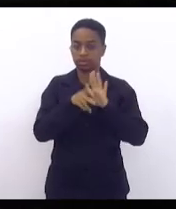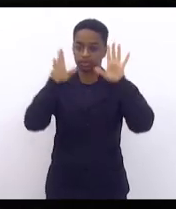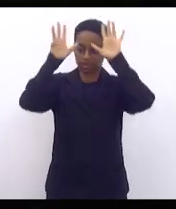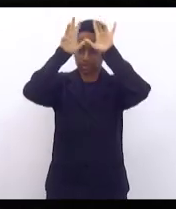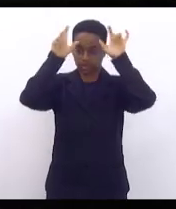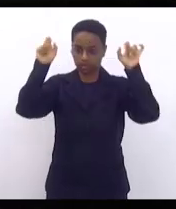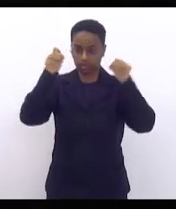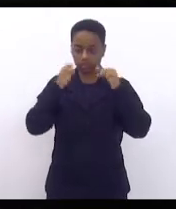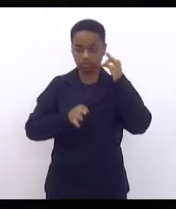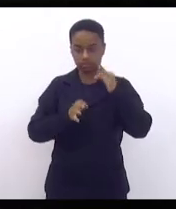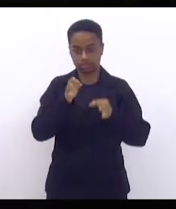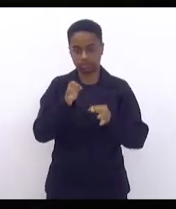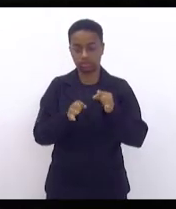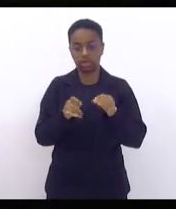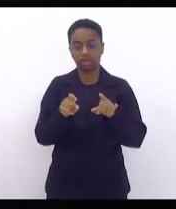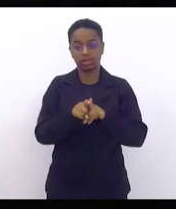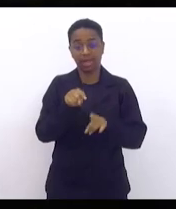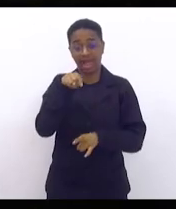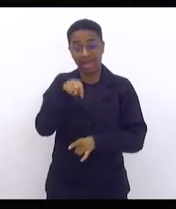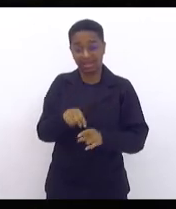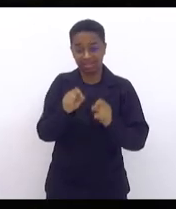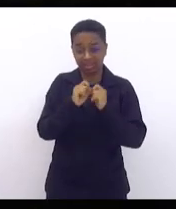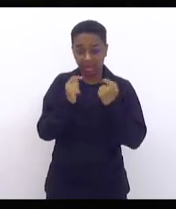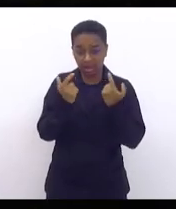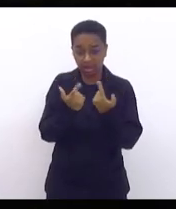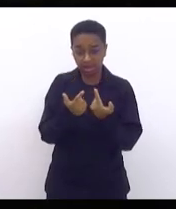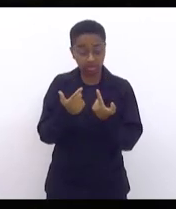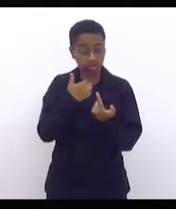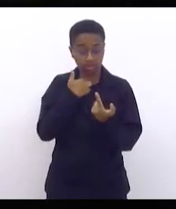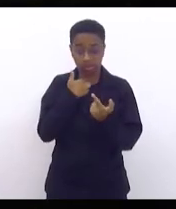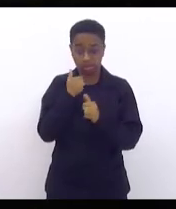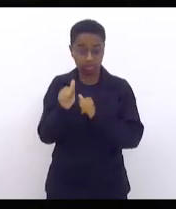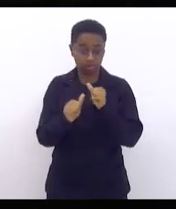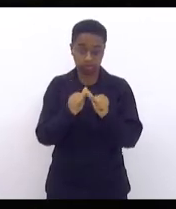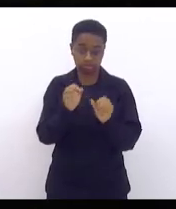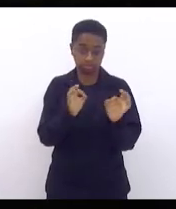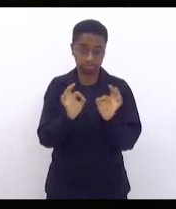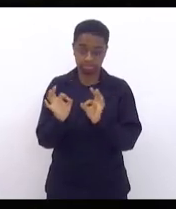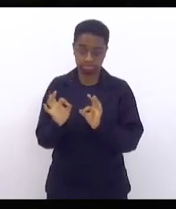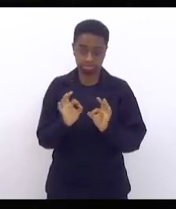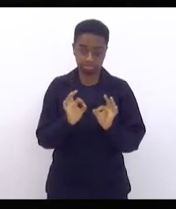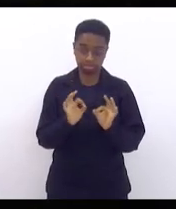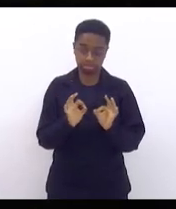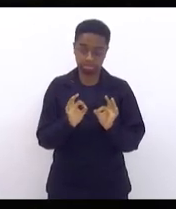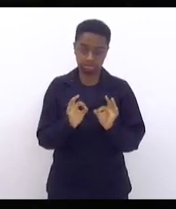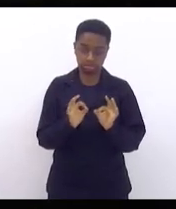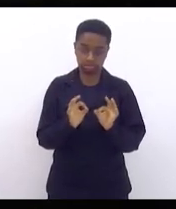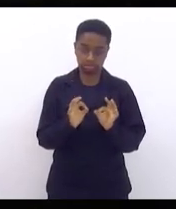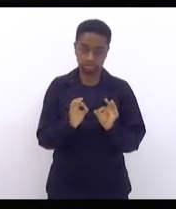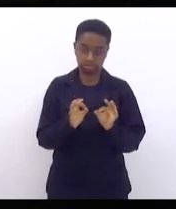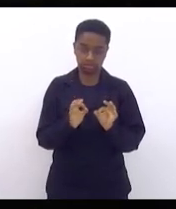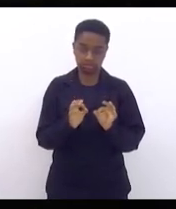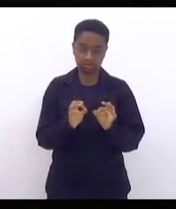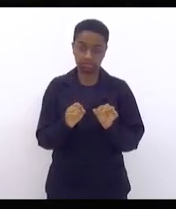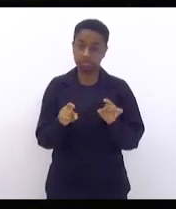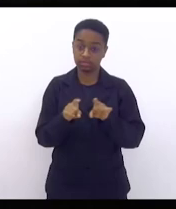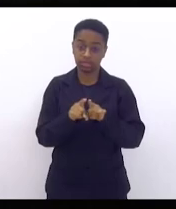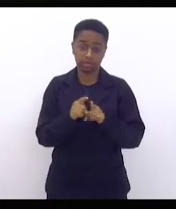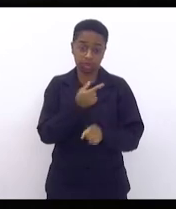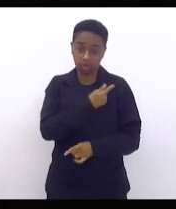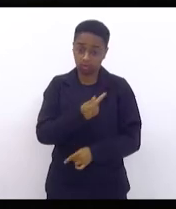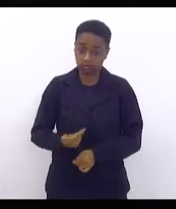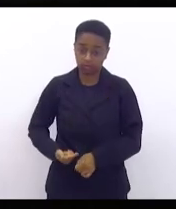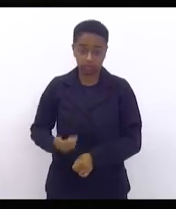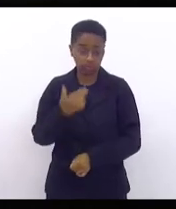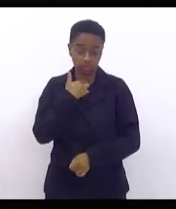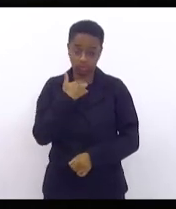e que nem esta casa pode alterar a sua organização nem mesmo o governador